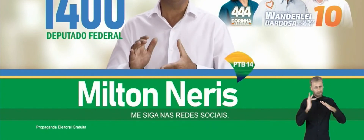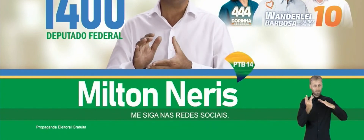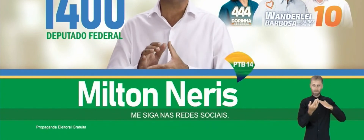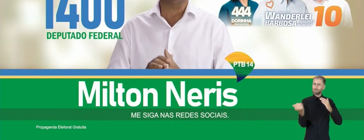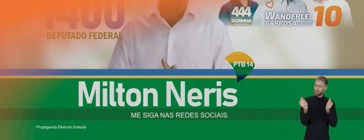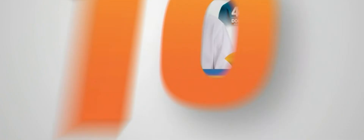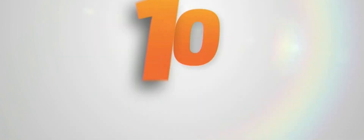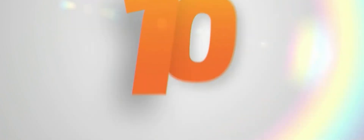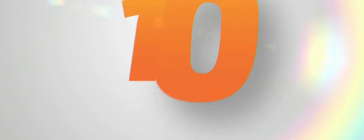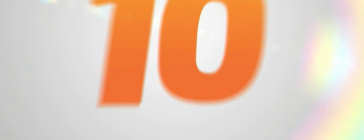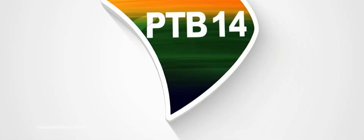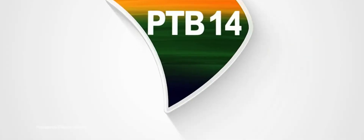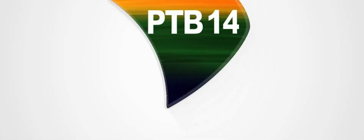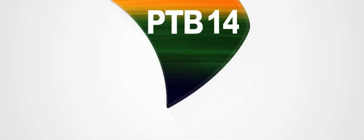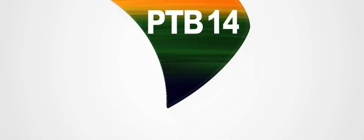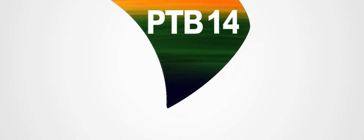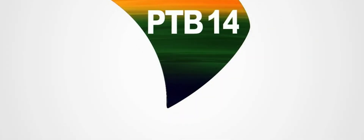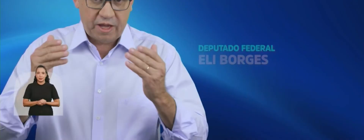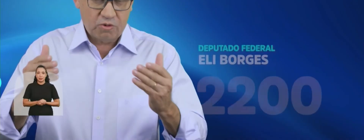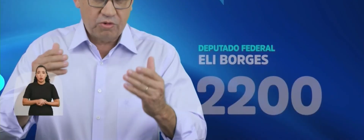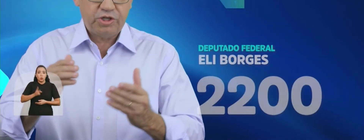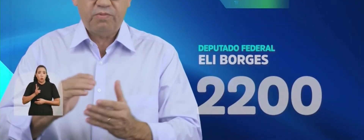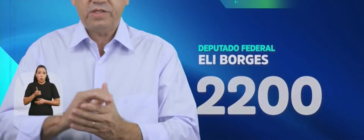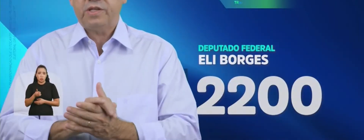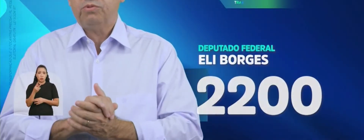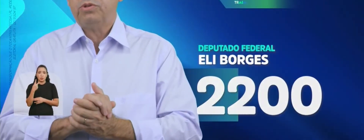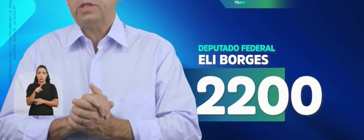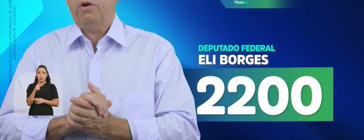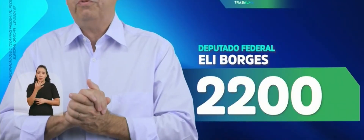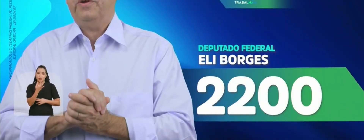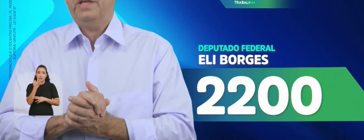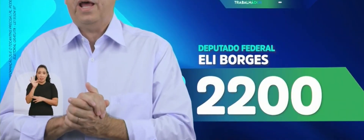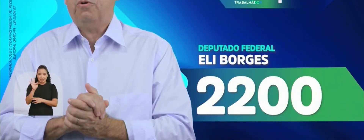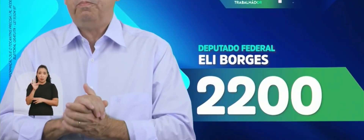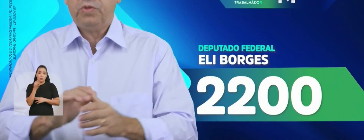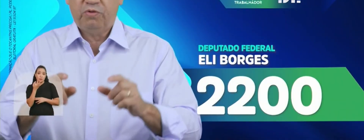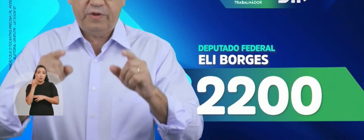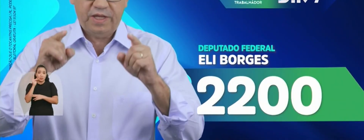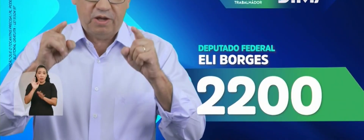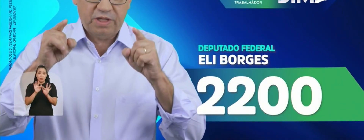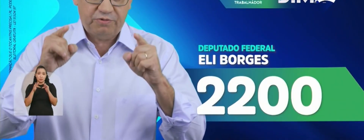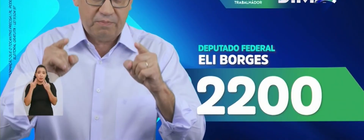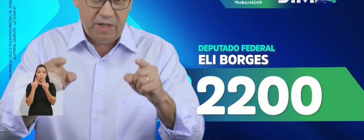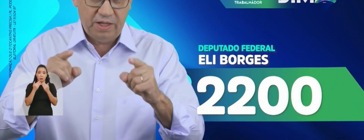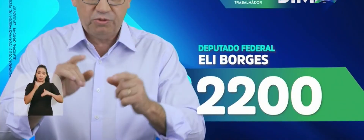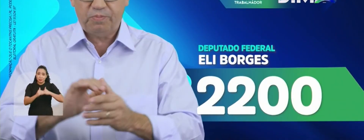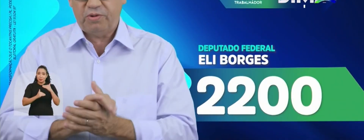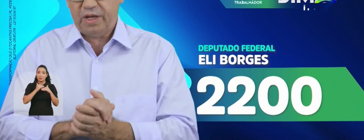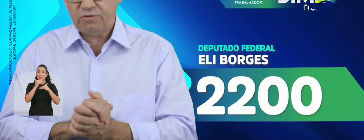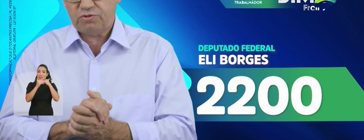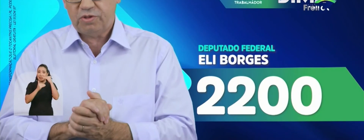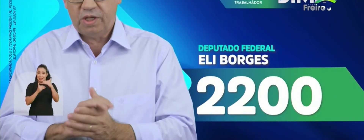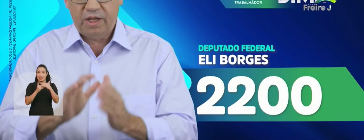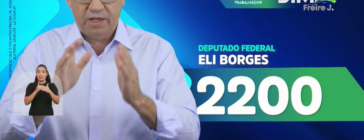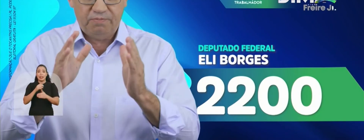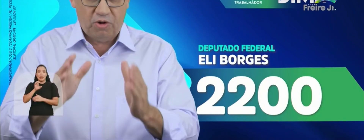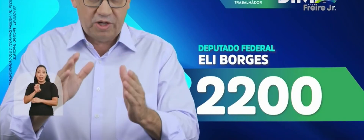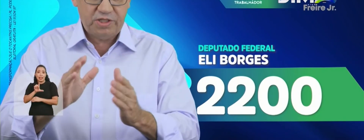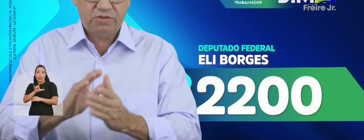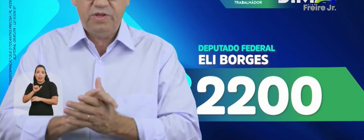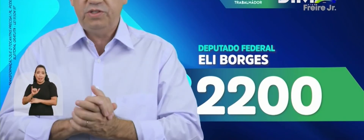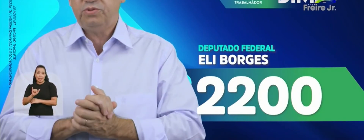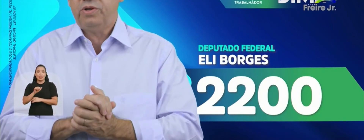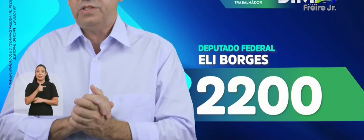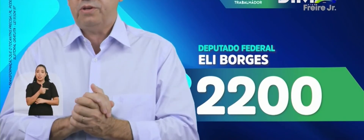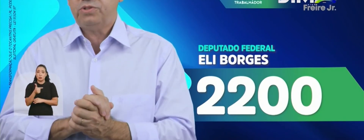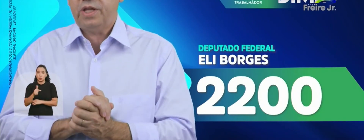siga Nas redes sociais Quero continuar Sendo o seu federal O federal da família E do progresso Eli Borges